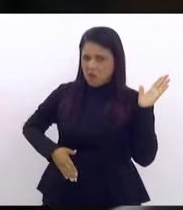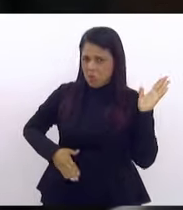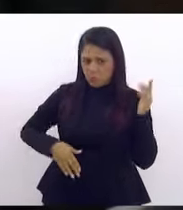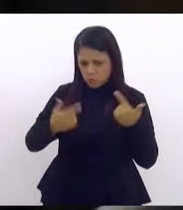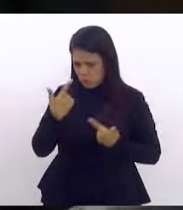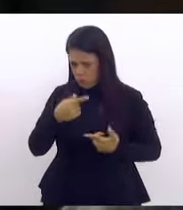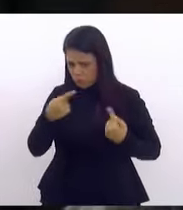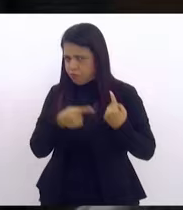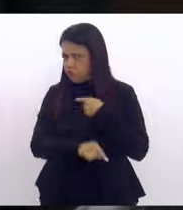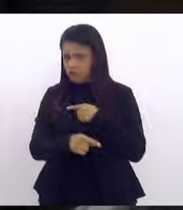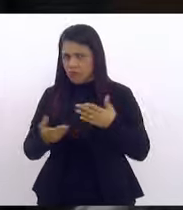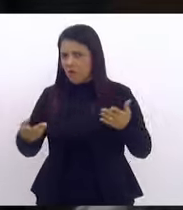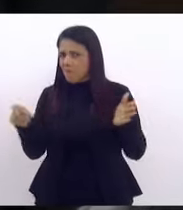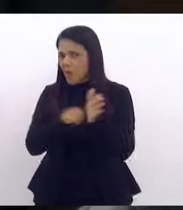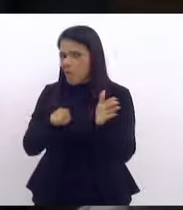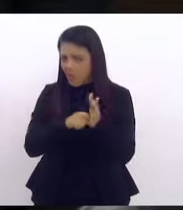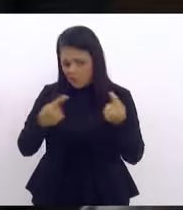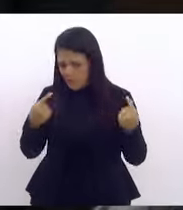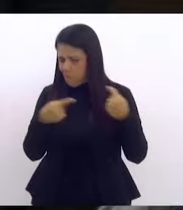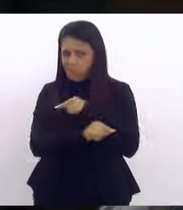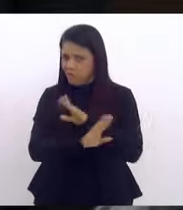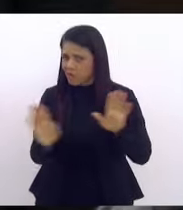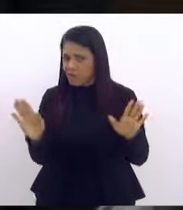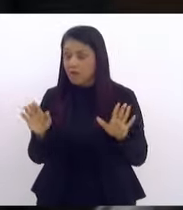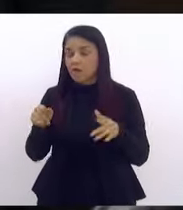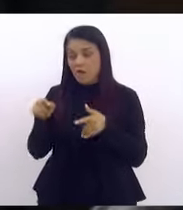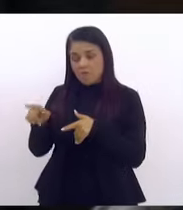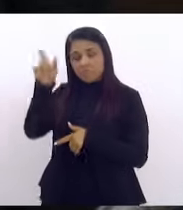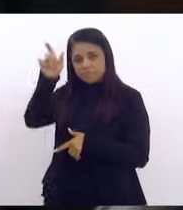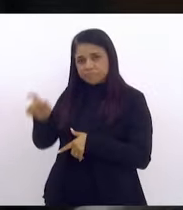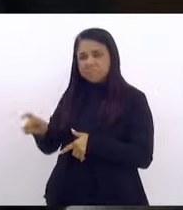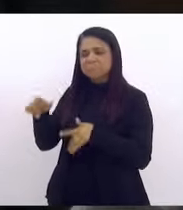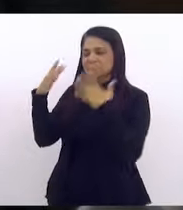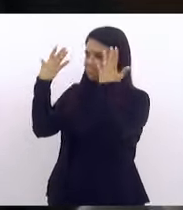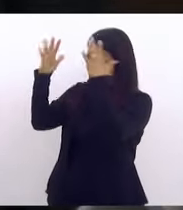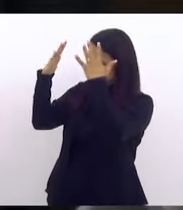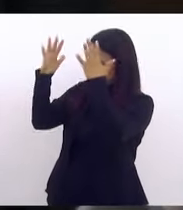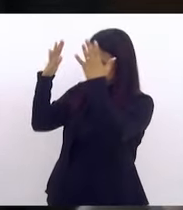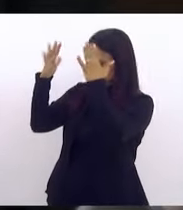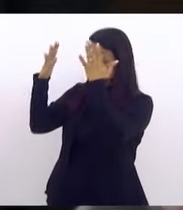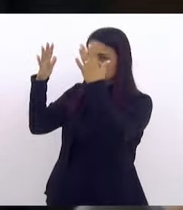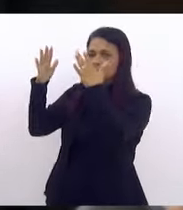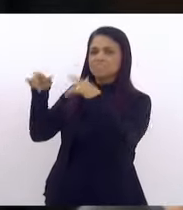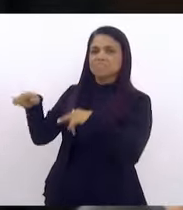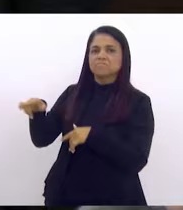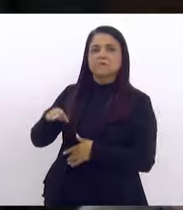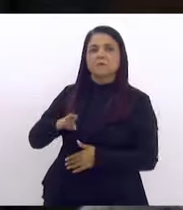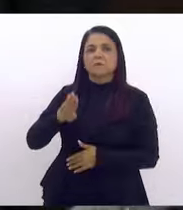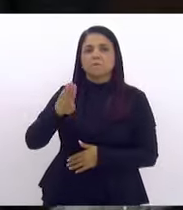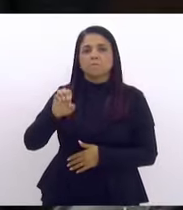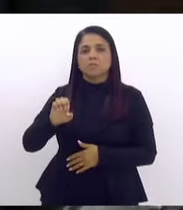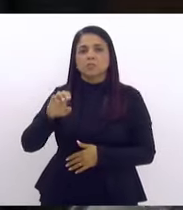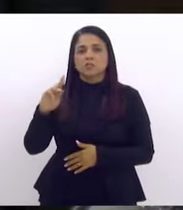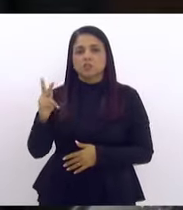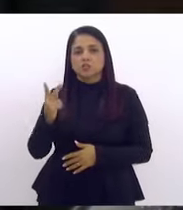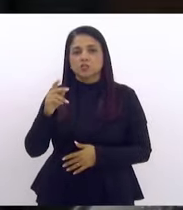a maconheiras e, enfim, outras pessoas. Então, uma salva de palmas aí para o grande Bestimol. Muito